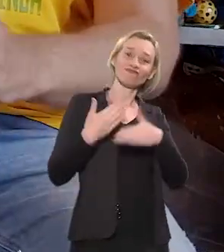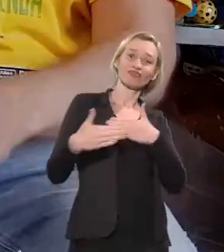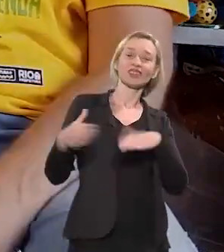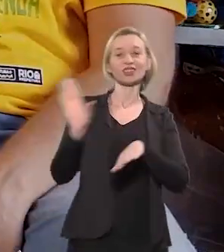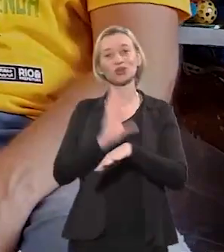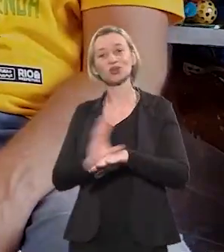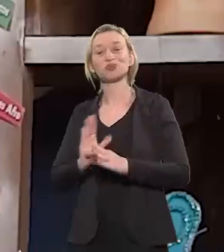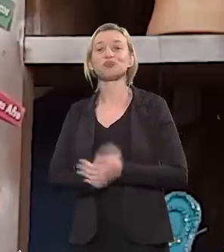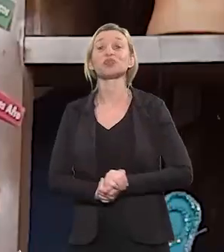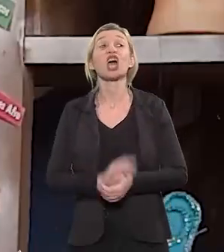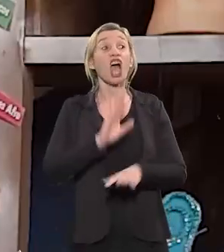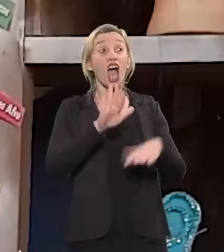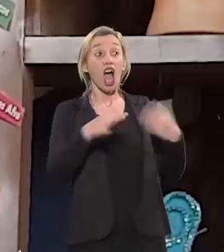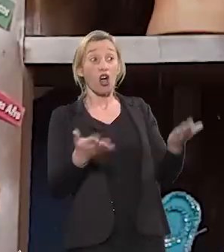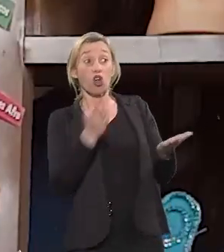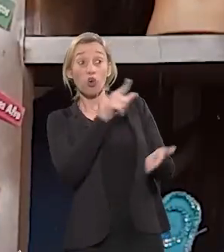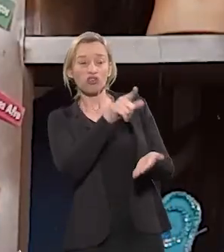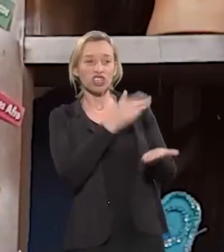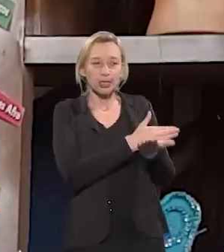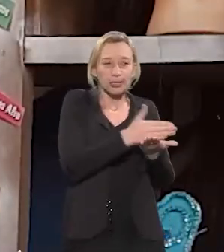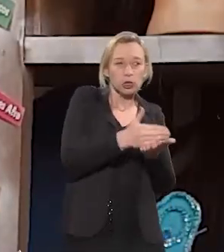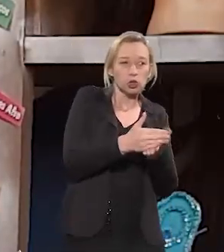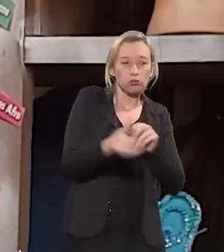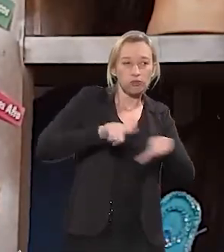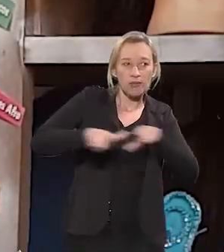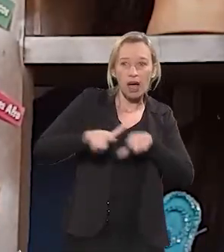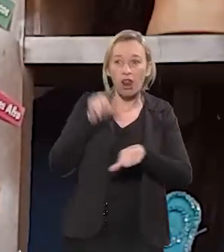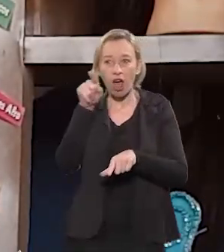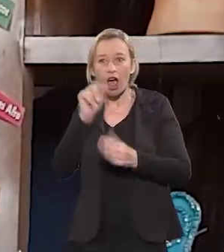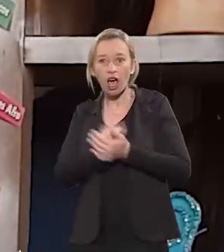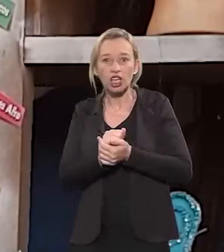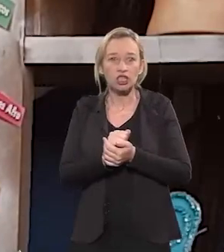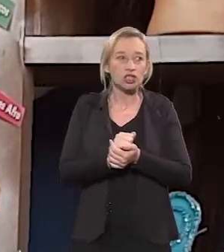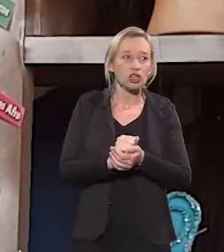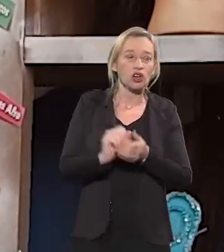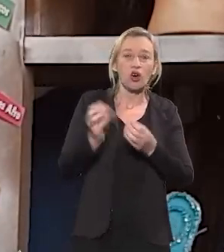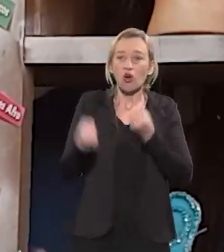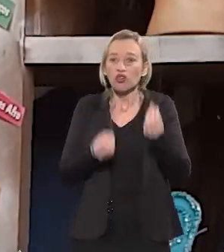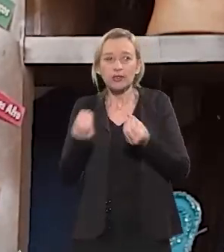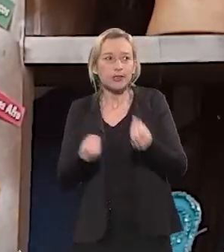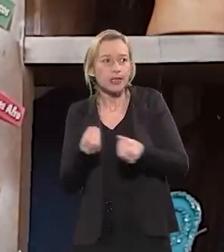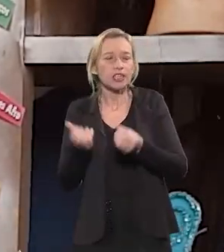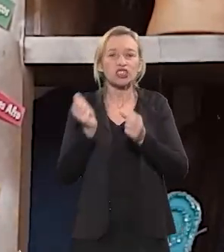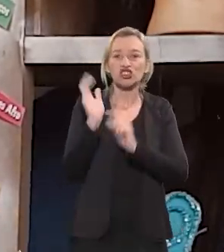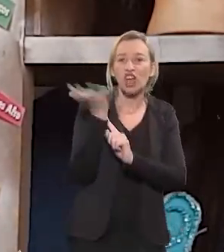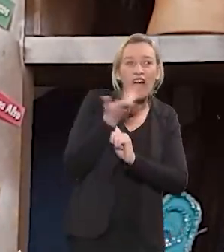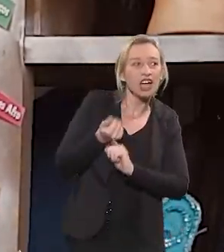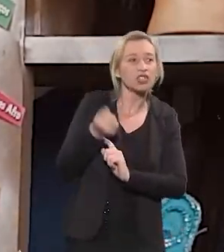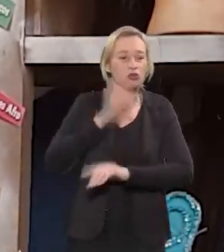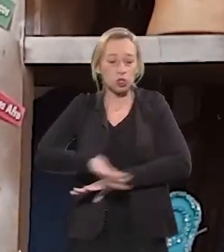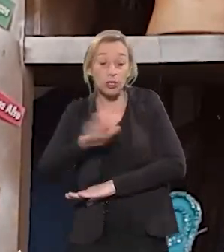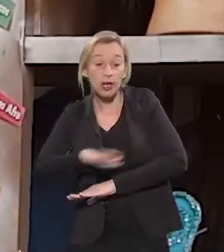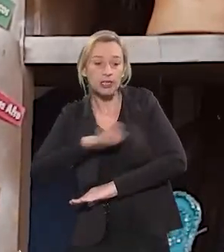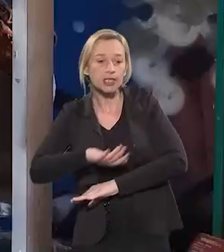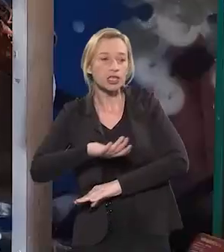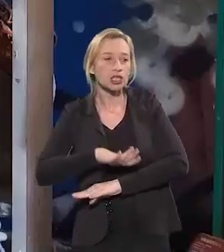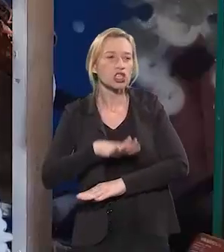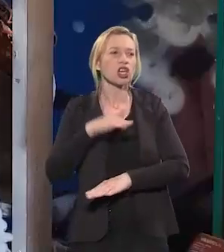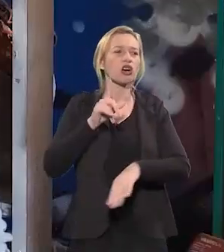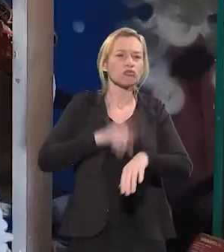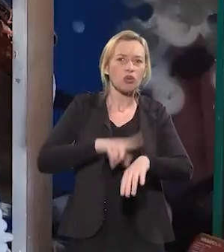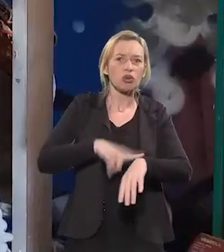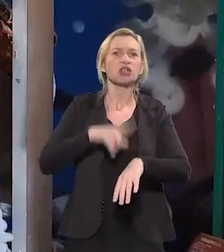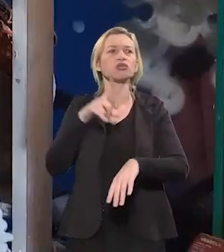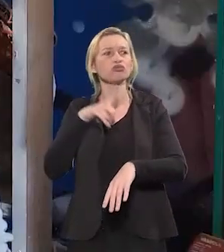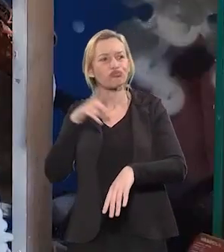no decorrer das aulas. Agora, quando você iniciou o trabalho e tal lá, com as oficinas de arte, com as crianças,